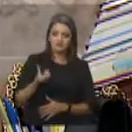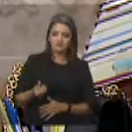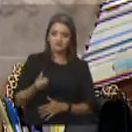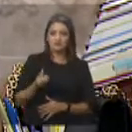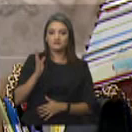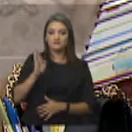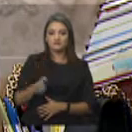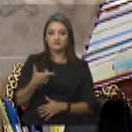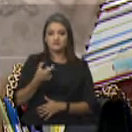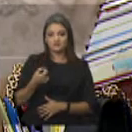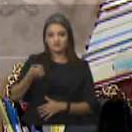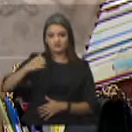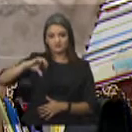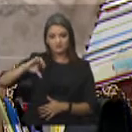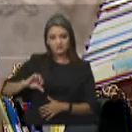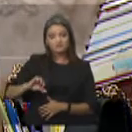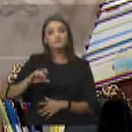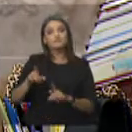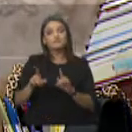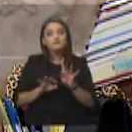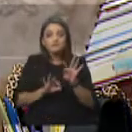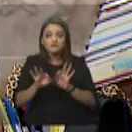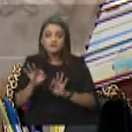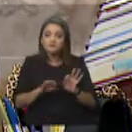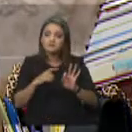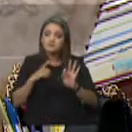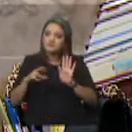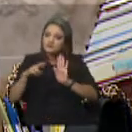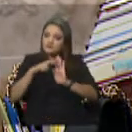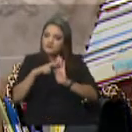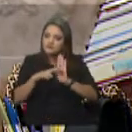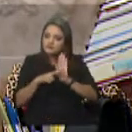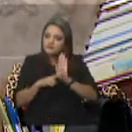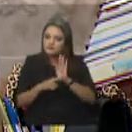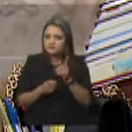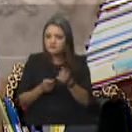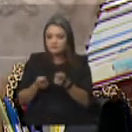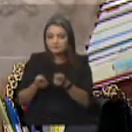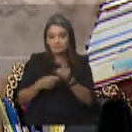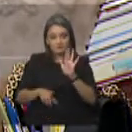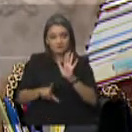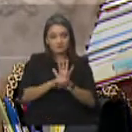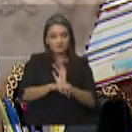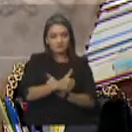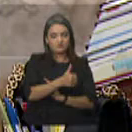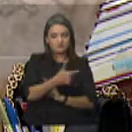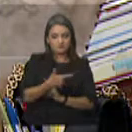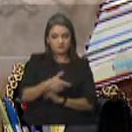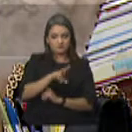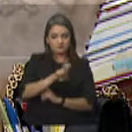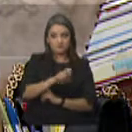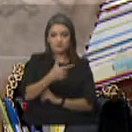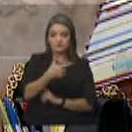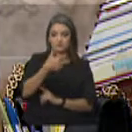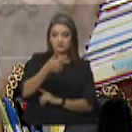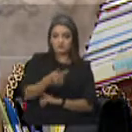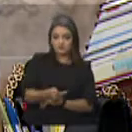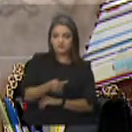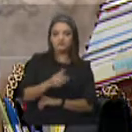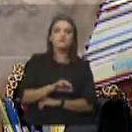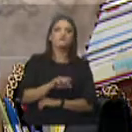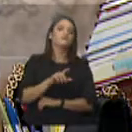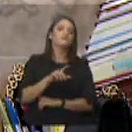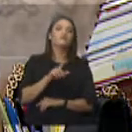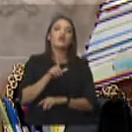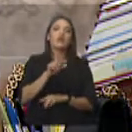10.046/2019 foi editado para regulamentar, no particular, a Lei 12.527, Lei de Acesso à